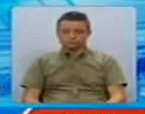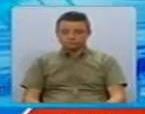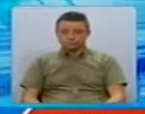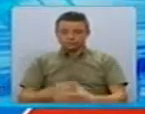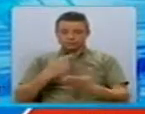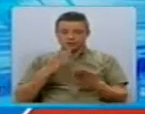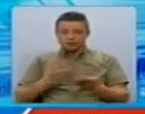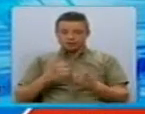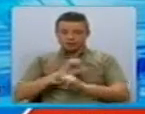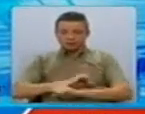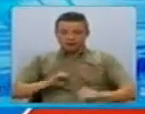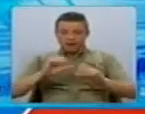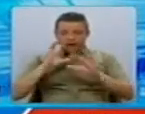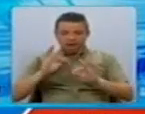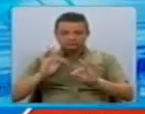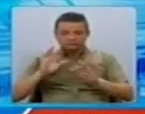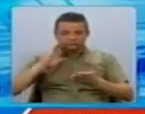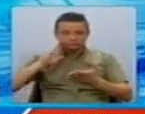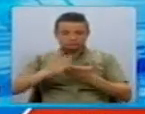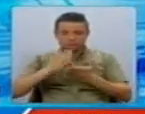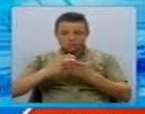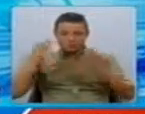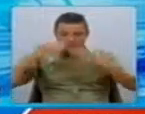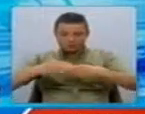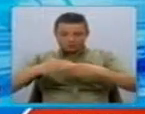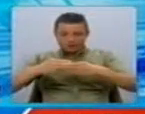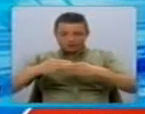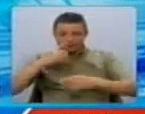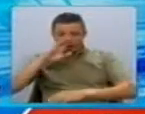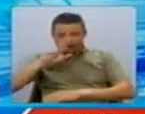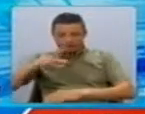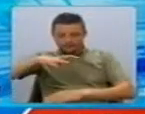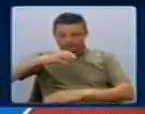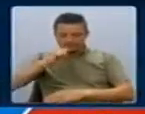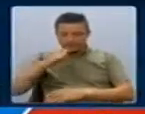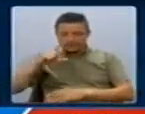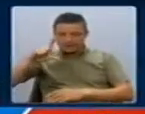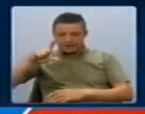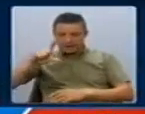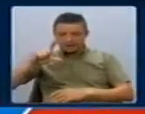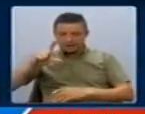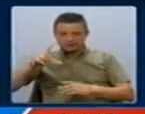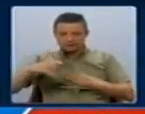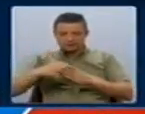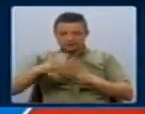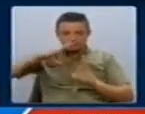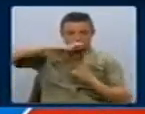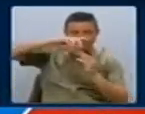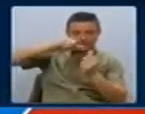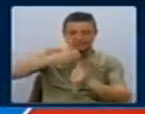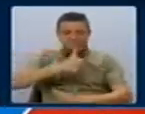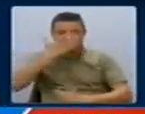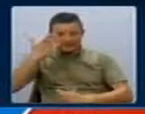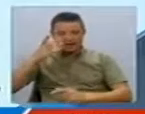E a altura agora para a rubrica A Última Fronteira. Está connosco, como é habitual, Miguel Gonçalves, o coordenador da Sociedade Planetária. Bom dia, Miguel. Bom dia,